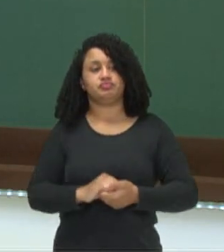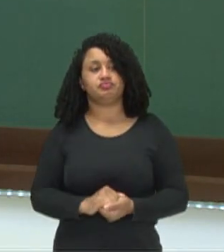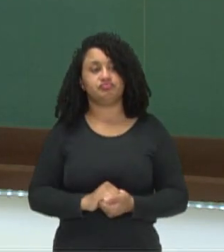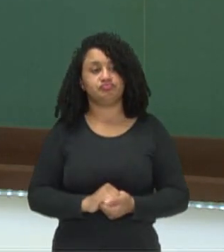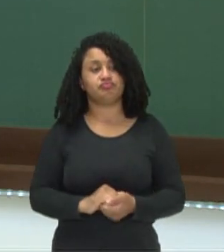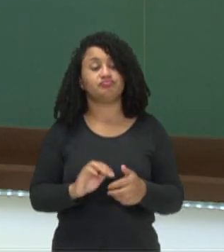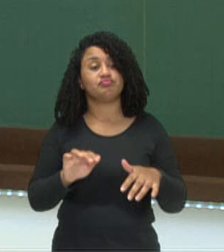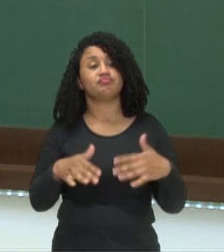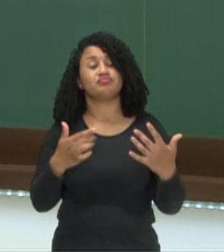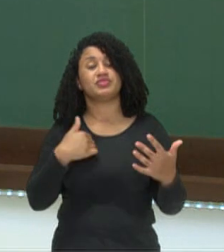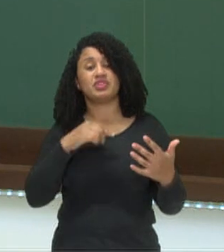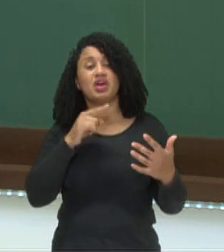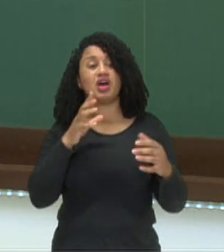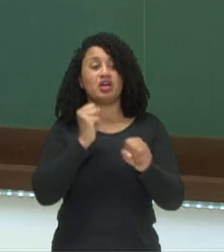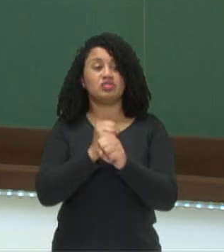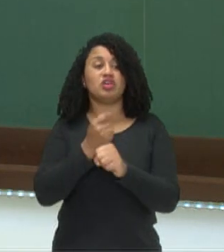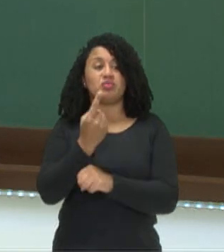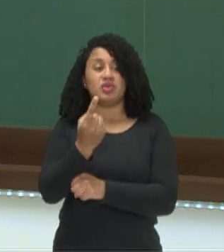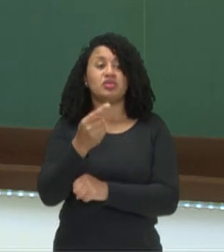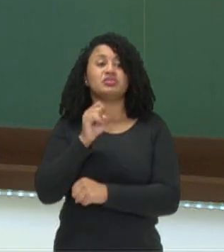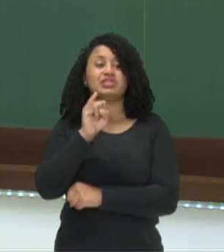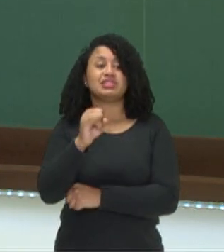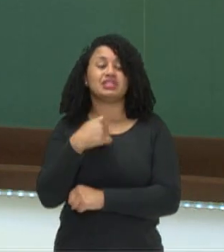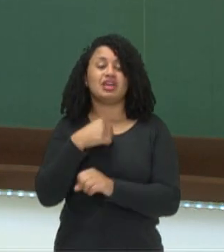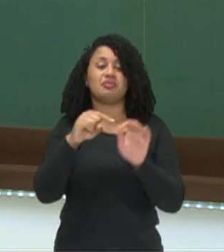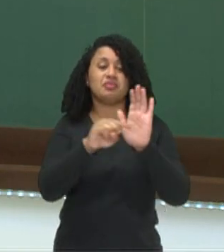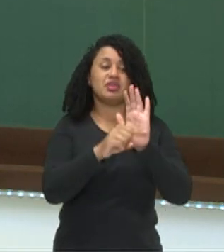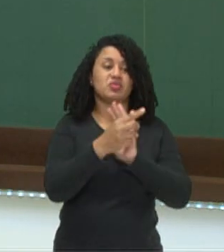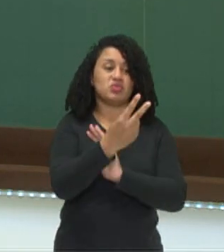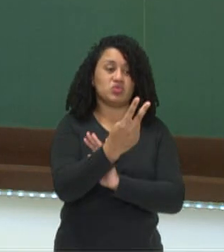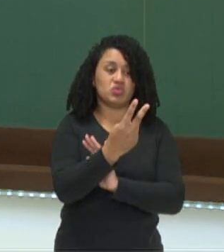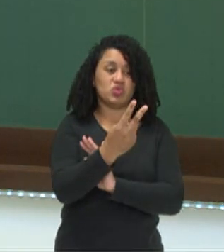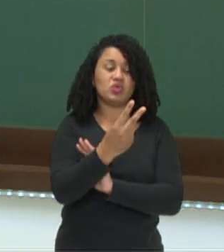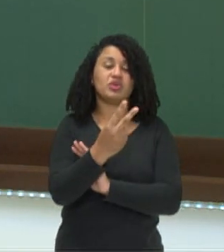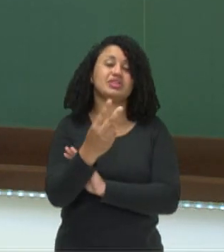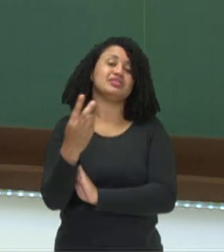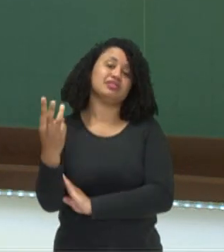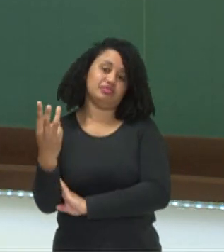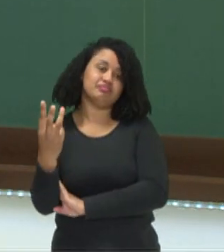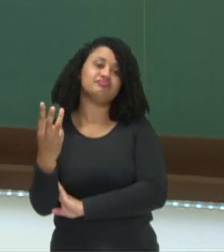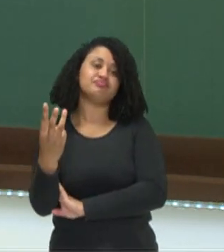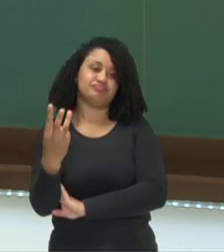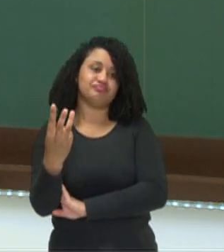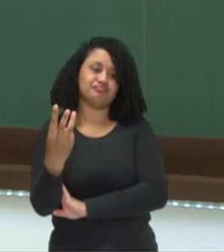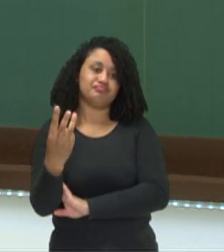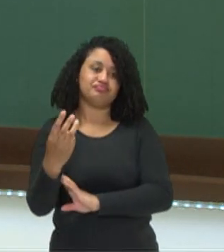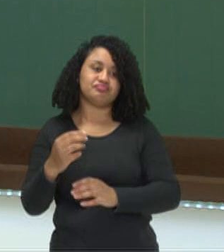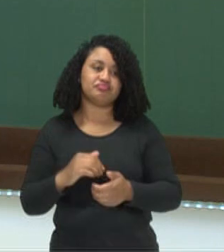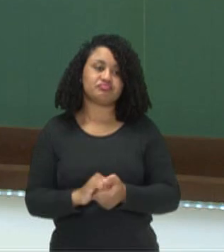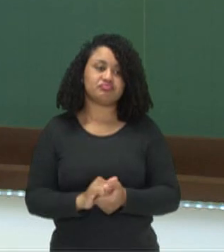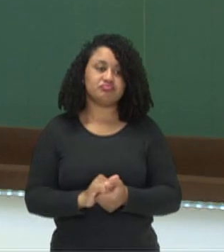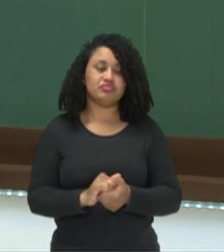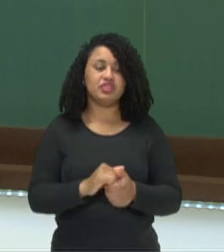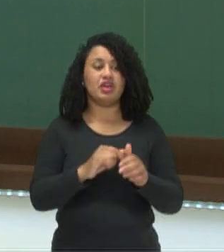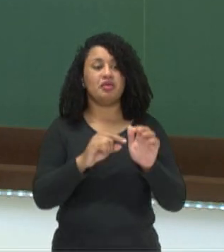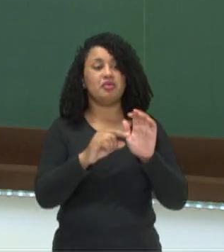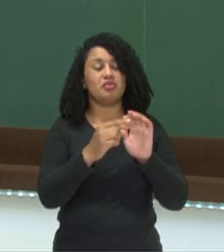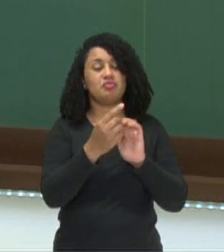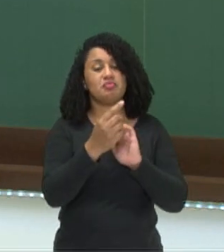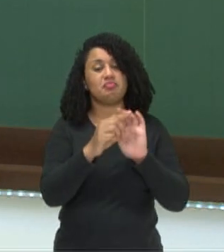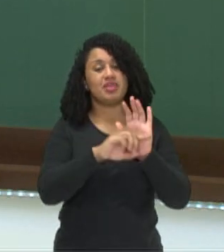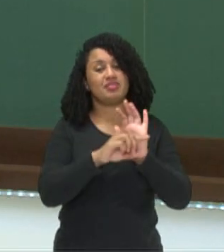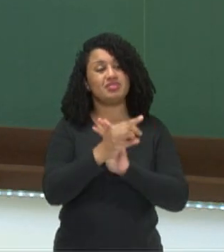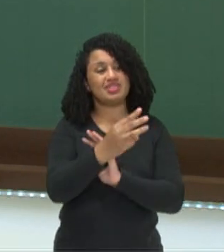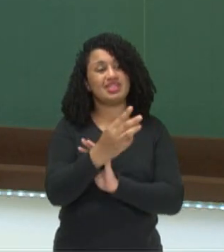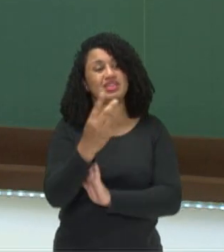Então, olha lá, ó, a soma vai dar 1 em 3 com menos 2. Ó. 3 menos 2 dá 1. Menos 3 e